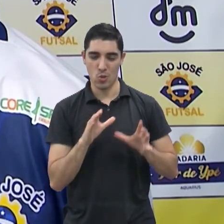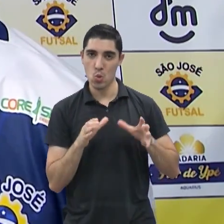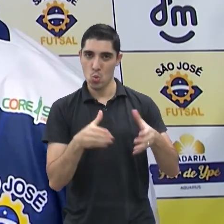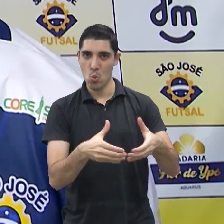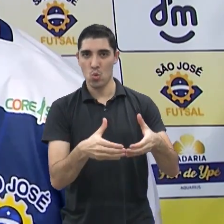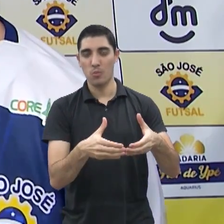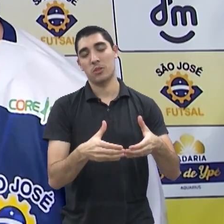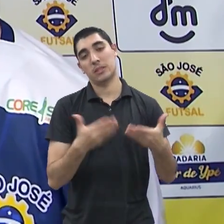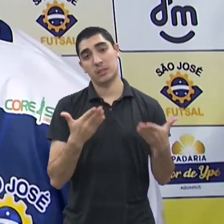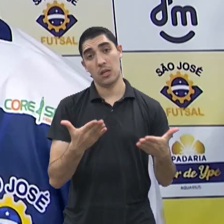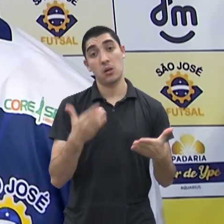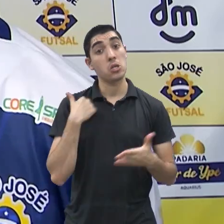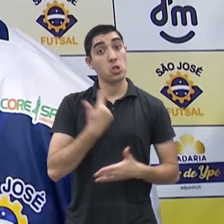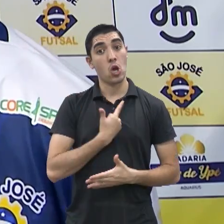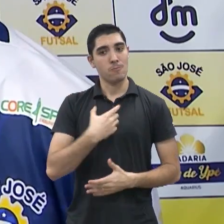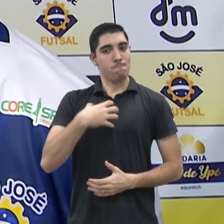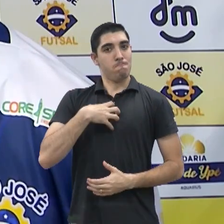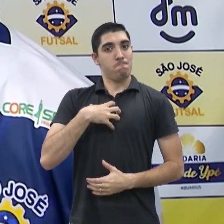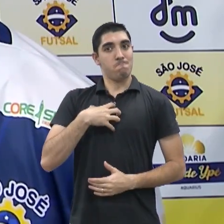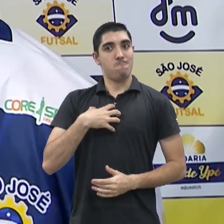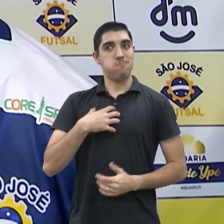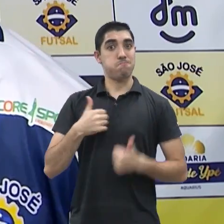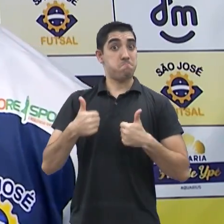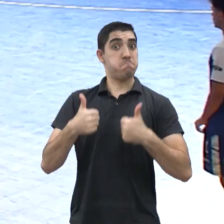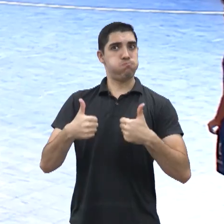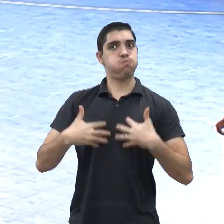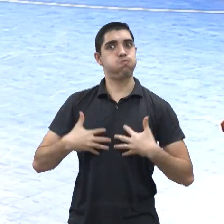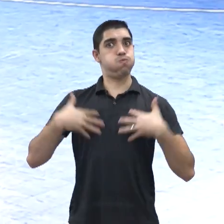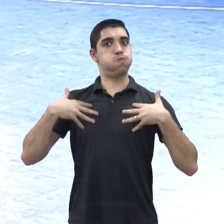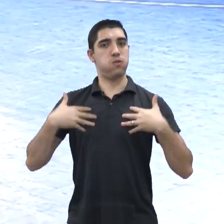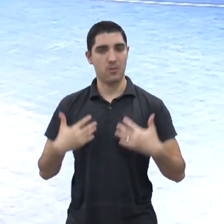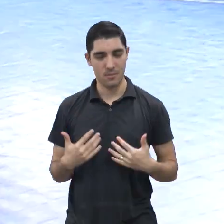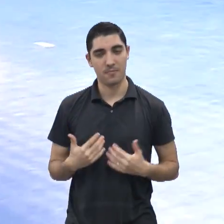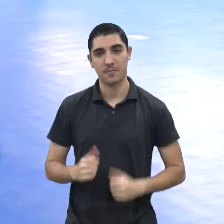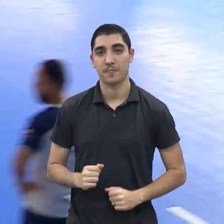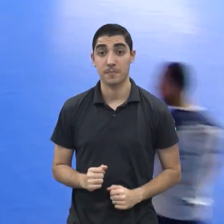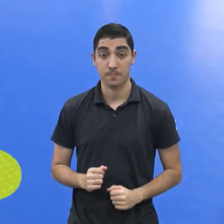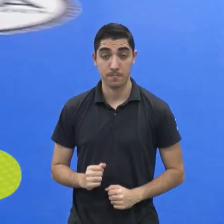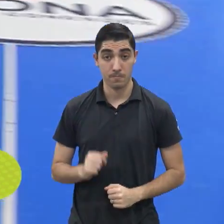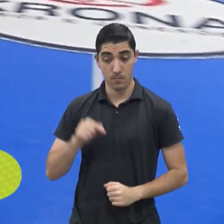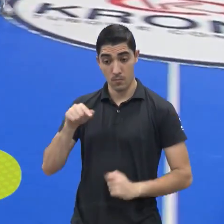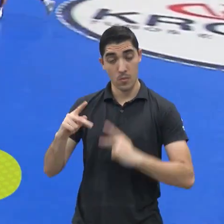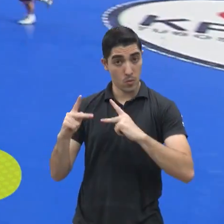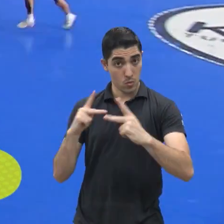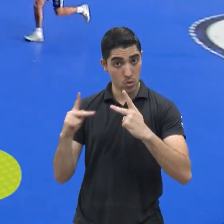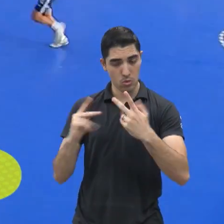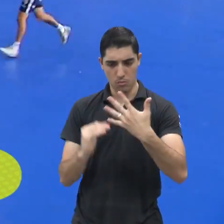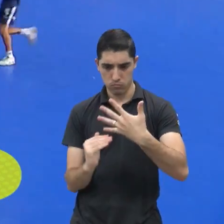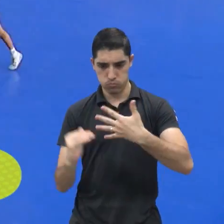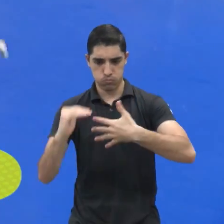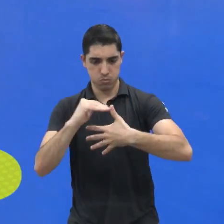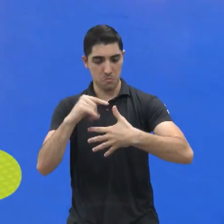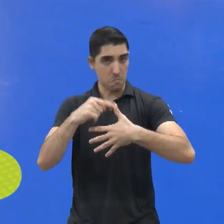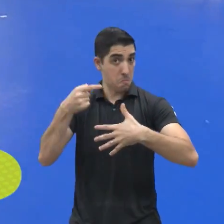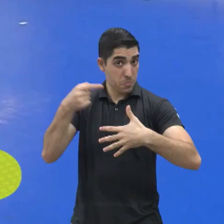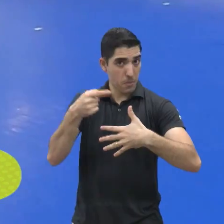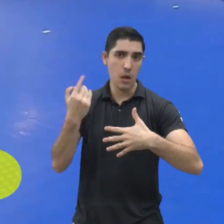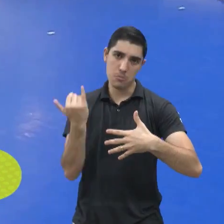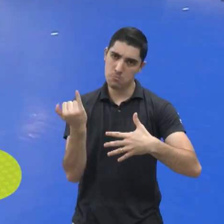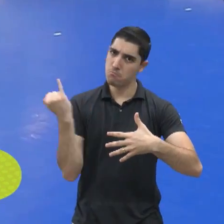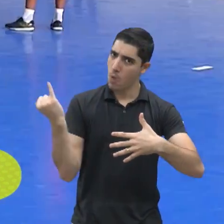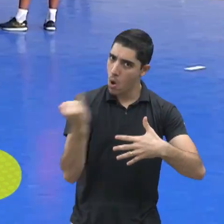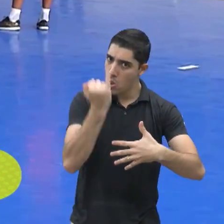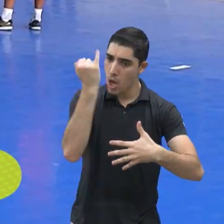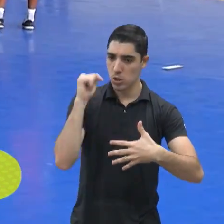deixa a nossa moral lá em cima para chegar bem no mata-mata. Embora a liderança do grupo seja um fator importante para a moral